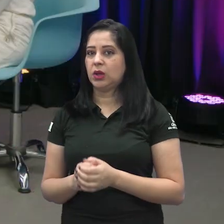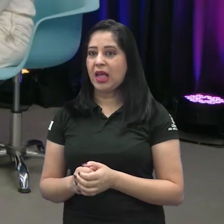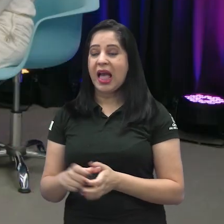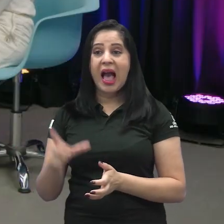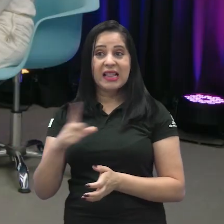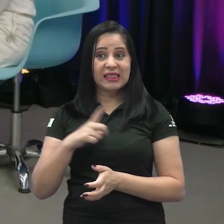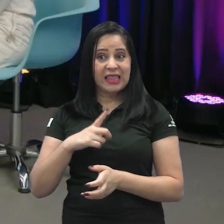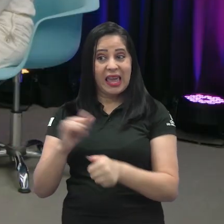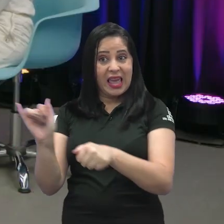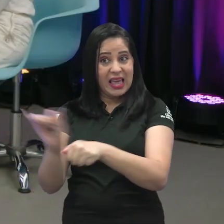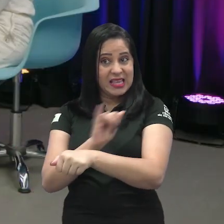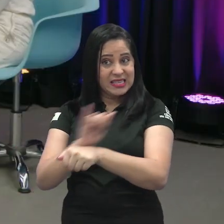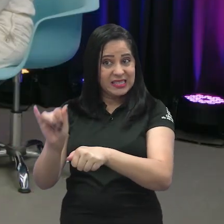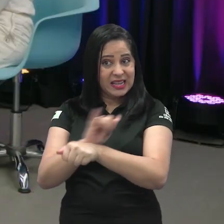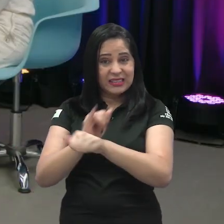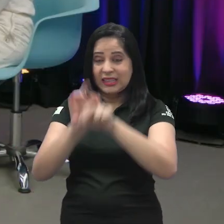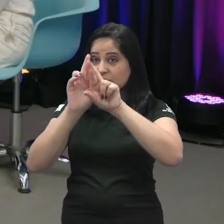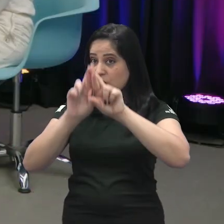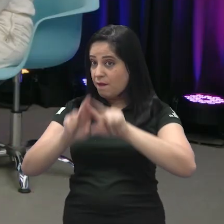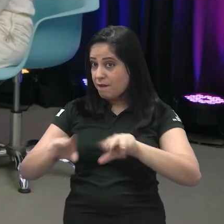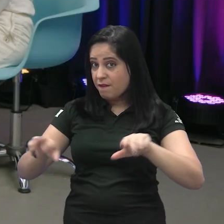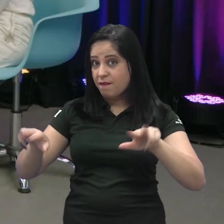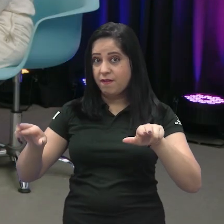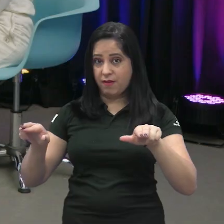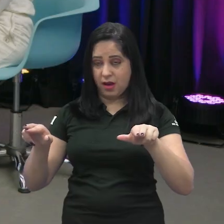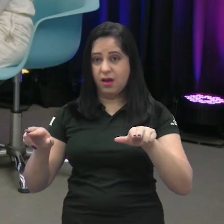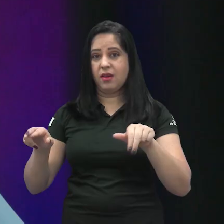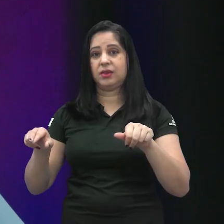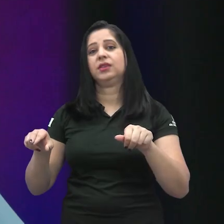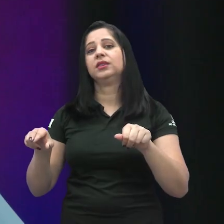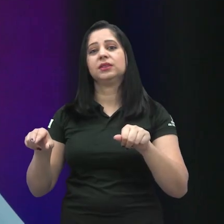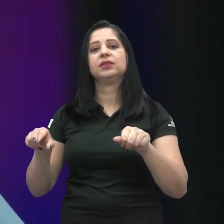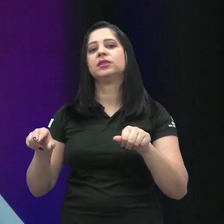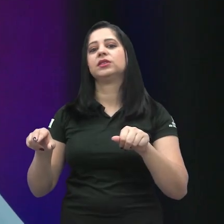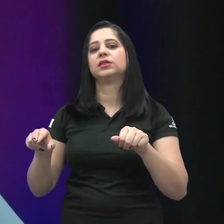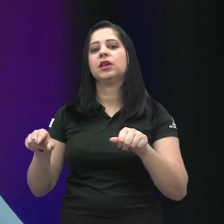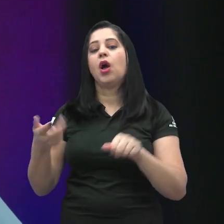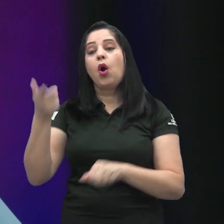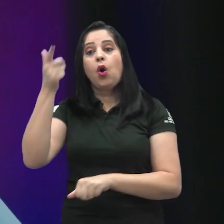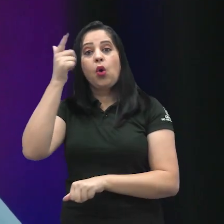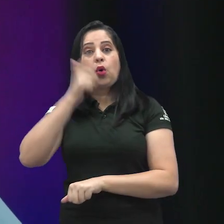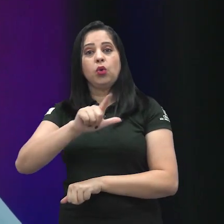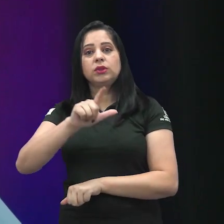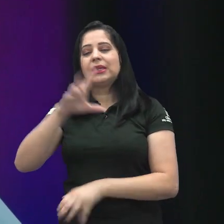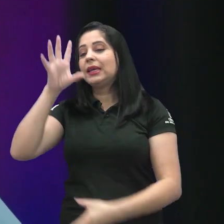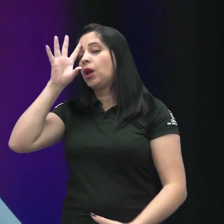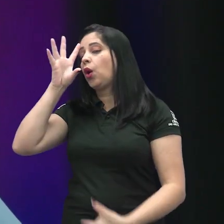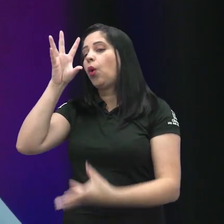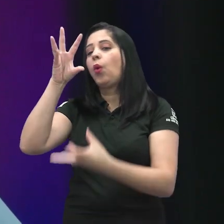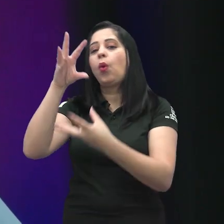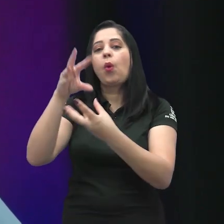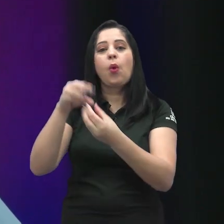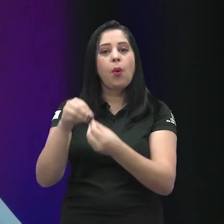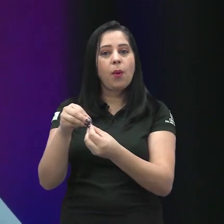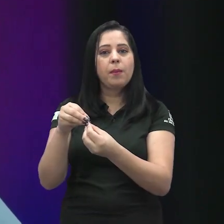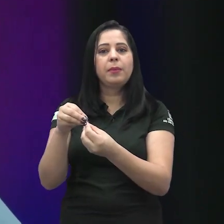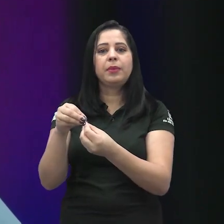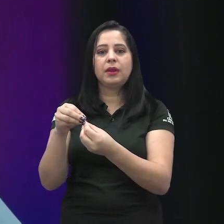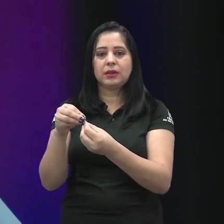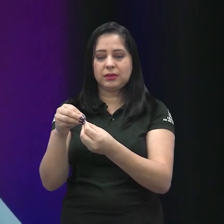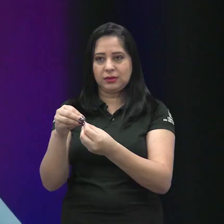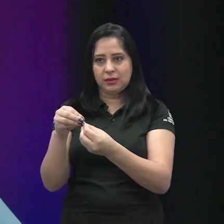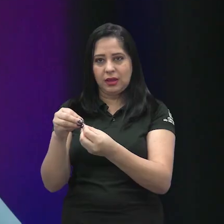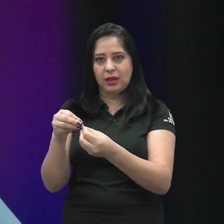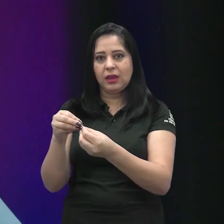casa entender, existem inúmeras ferramentas para que através das terapias integrativas a gente consiga